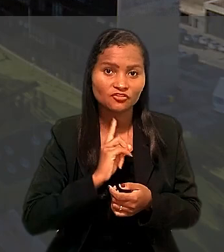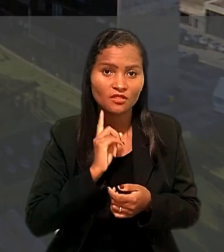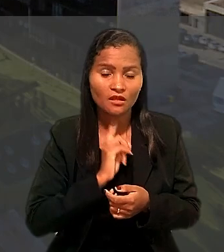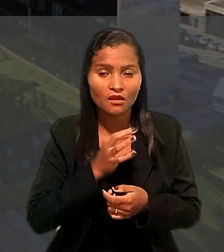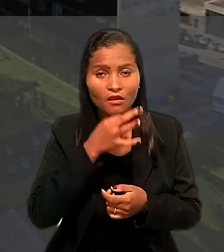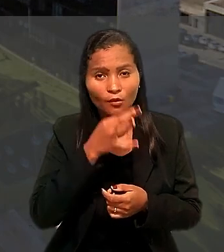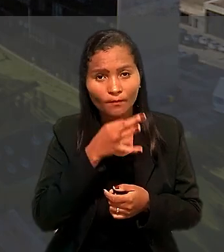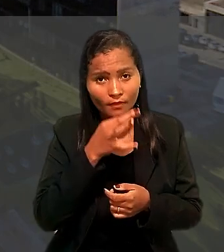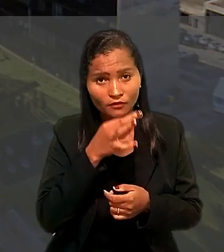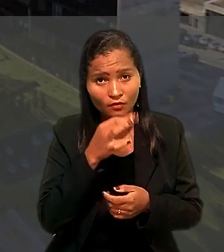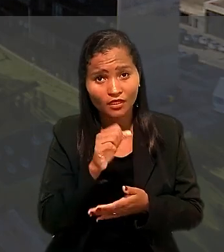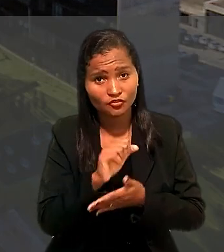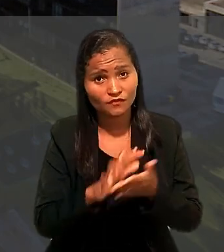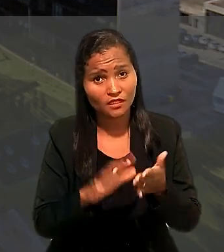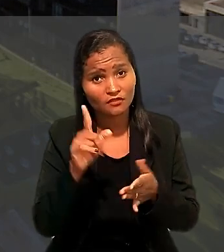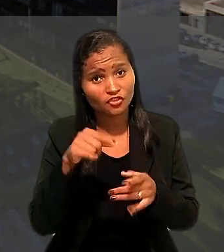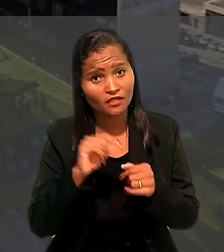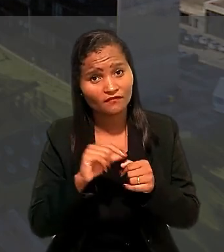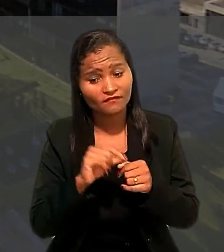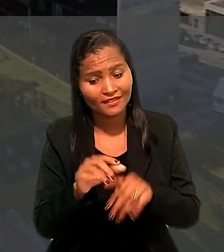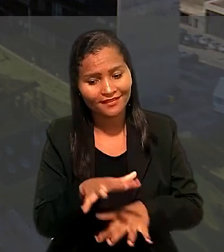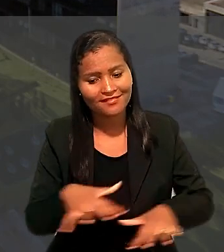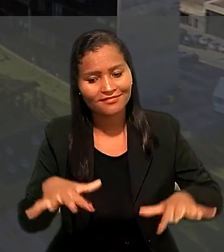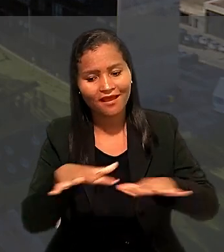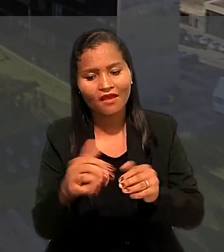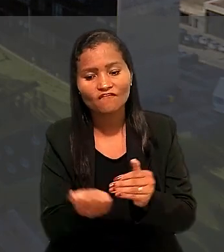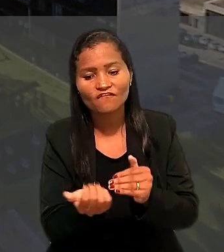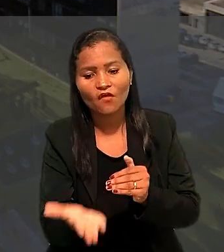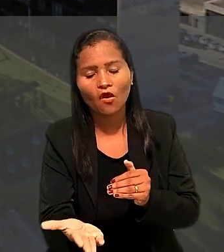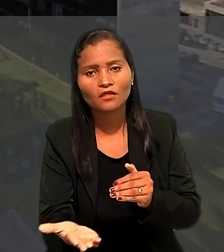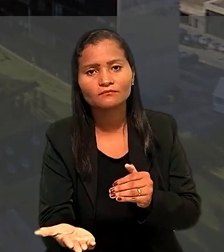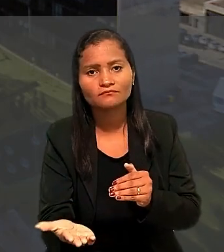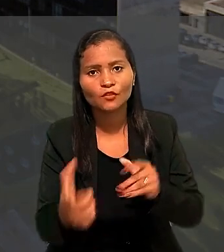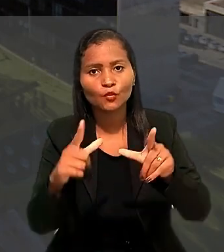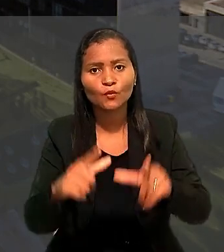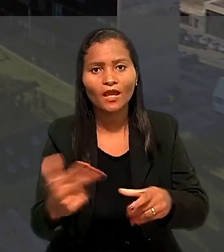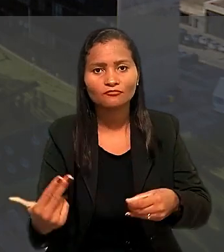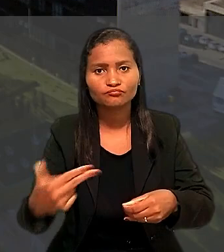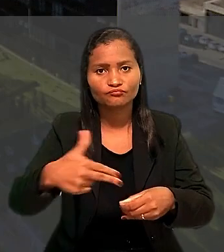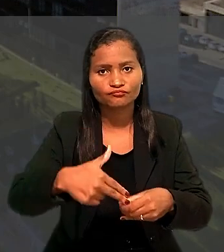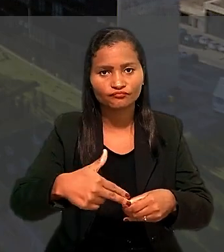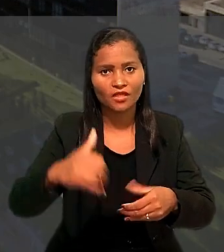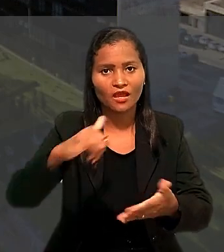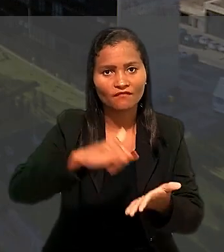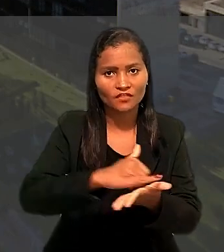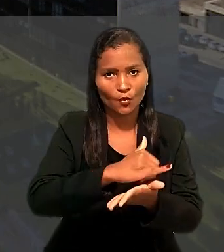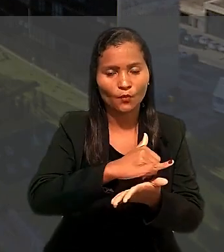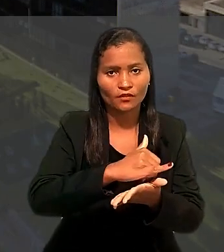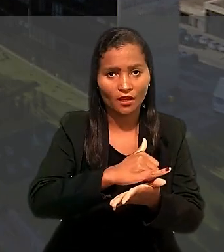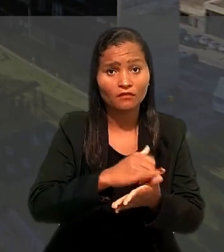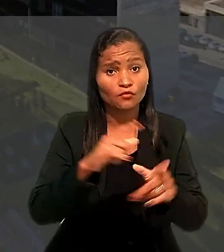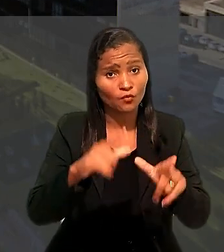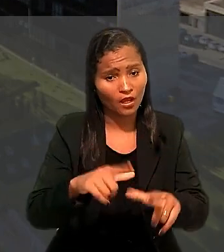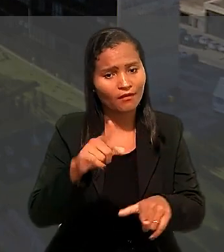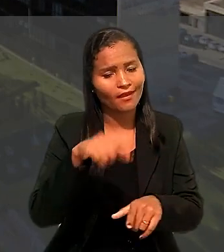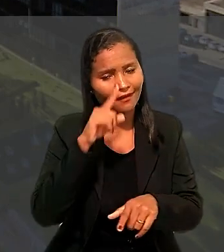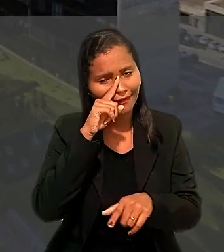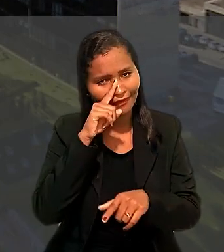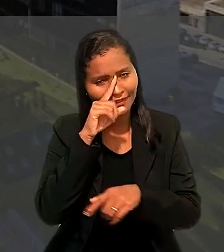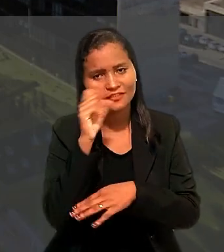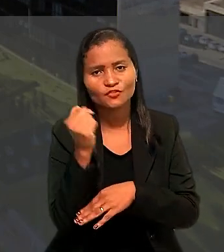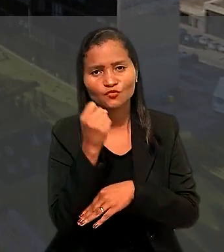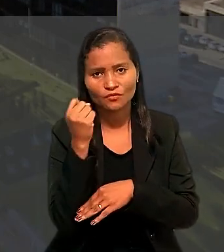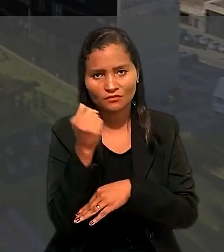Minas Gerais argumentou que a atividade era realizada na área externa de abastecimento das aeronaves e que o local era considerado de